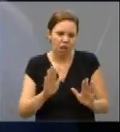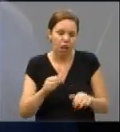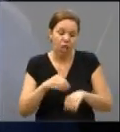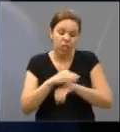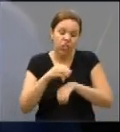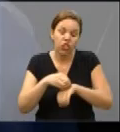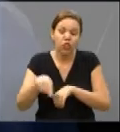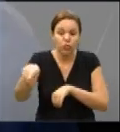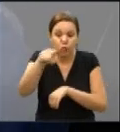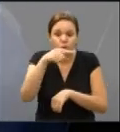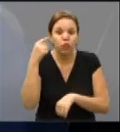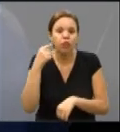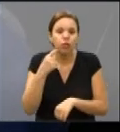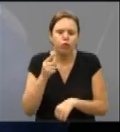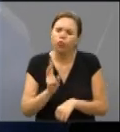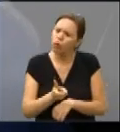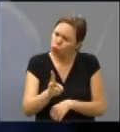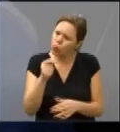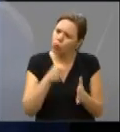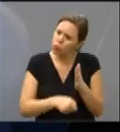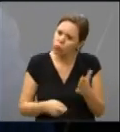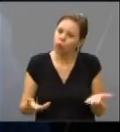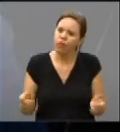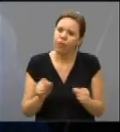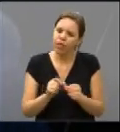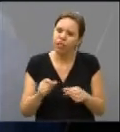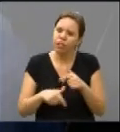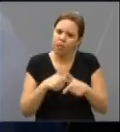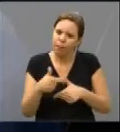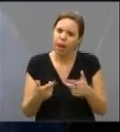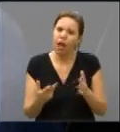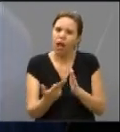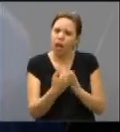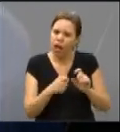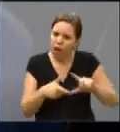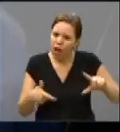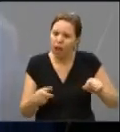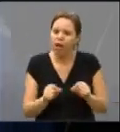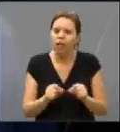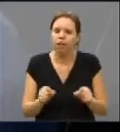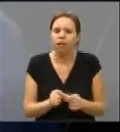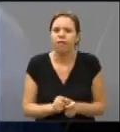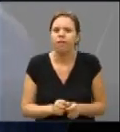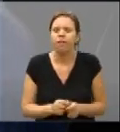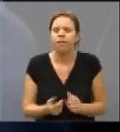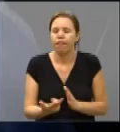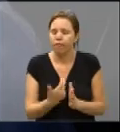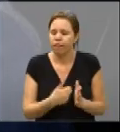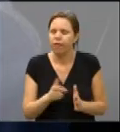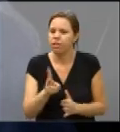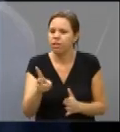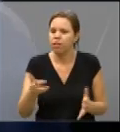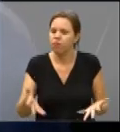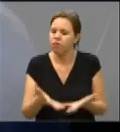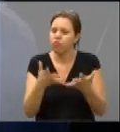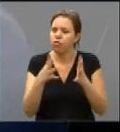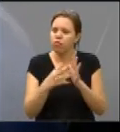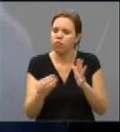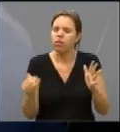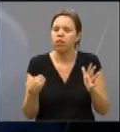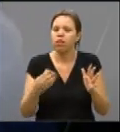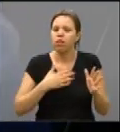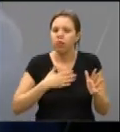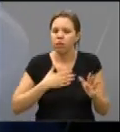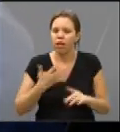que eu posso dar é que continue fazendo quadrinhos, fazendo desenhos e se inspirando na